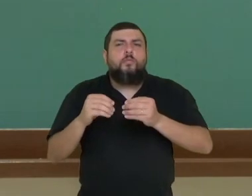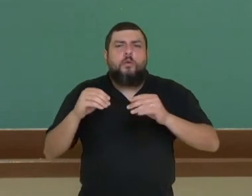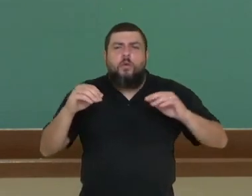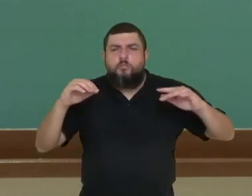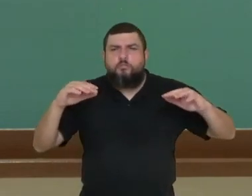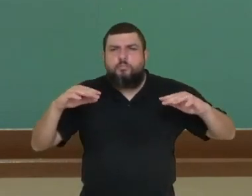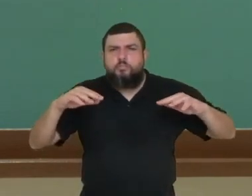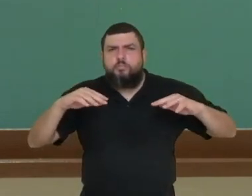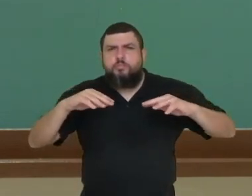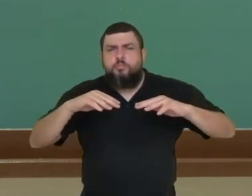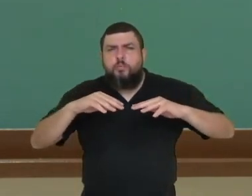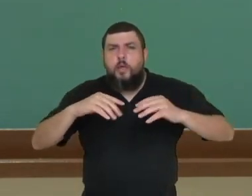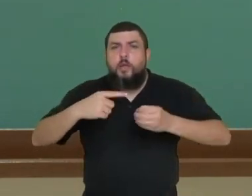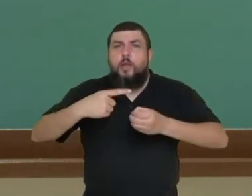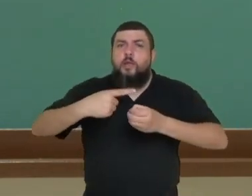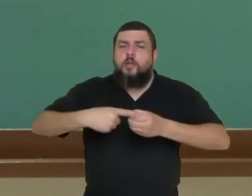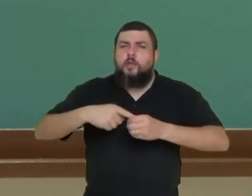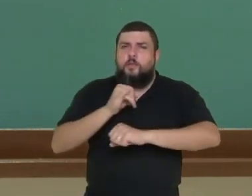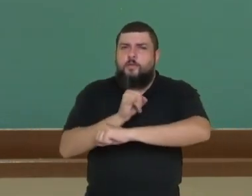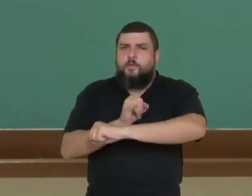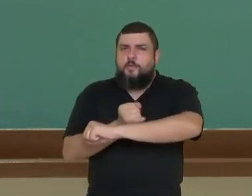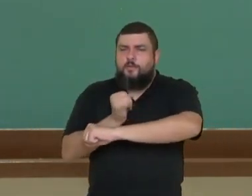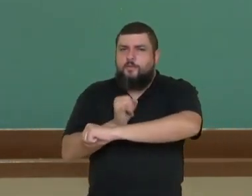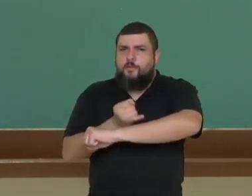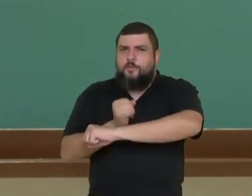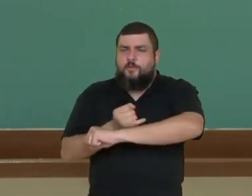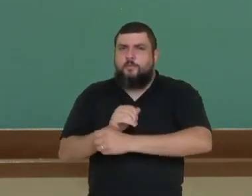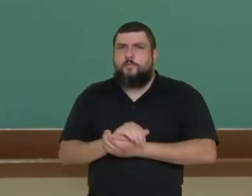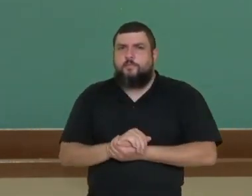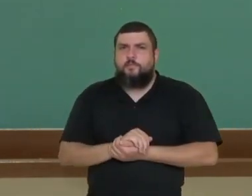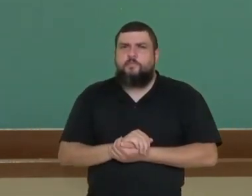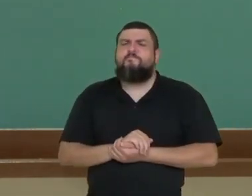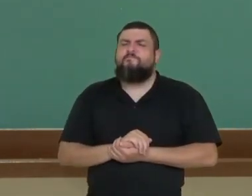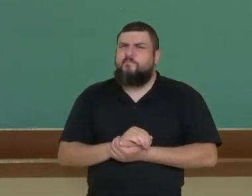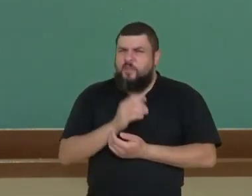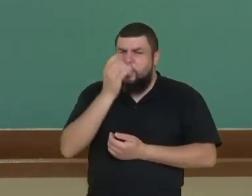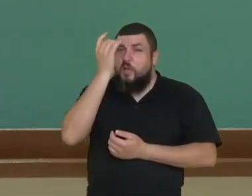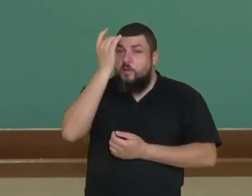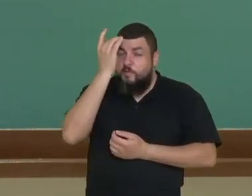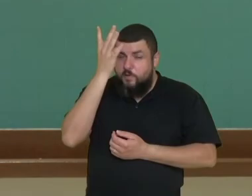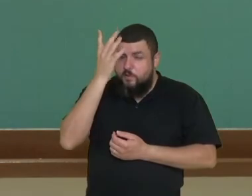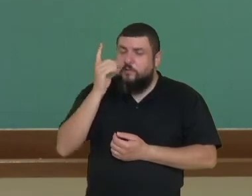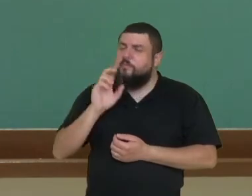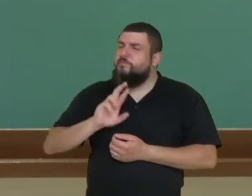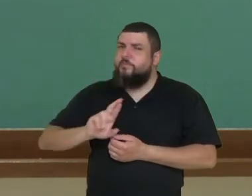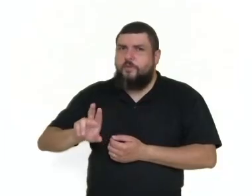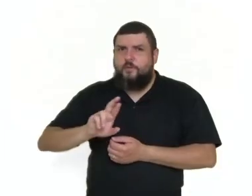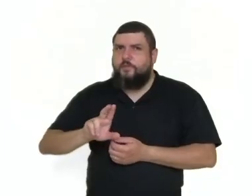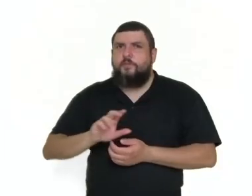cidade de Jerusalém. Não são missões nada fáceis, aliás.